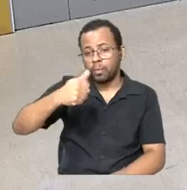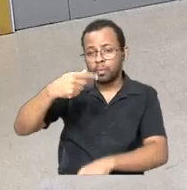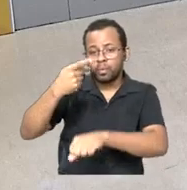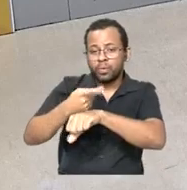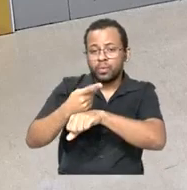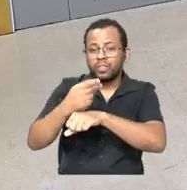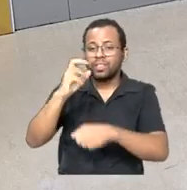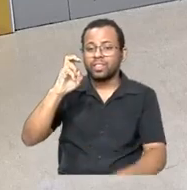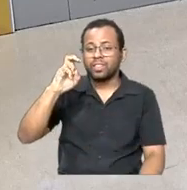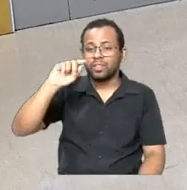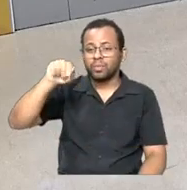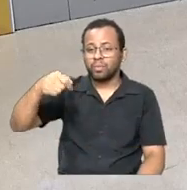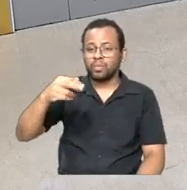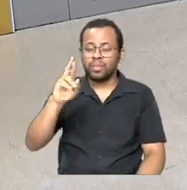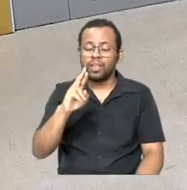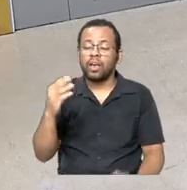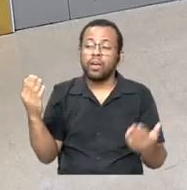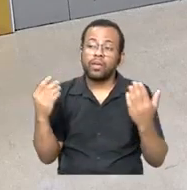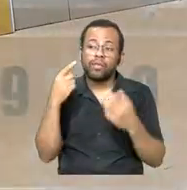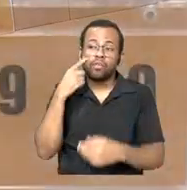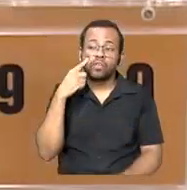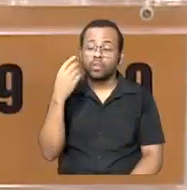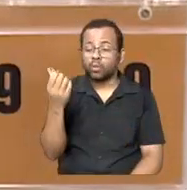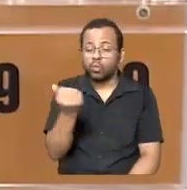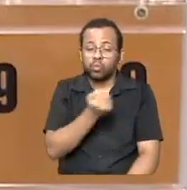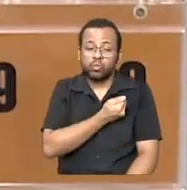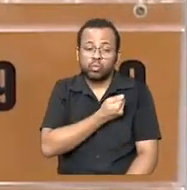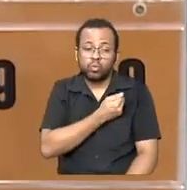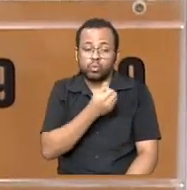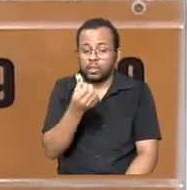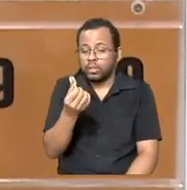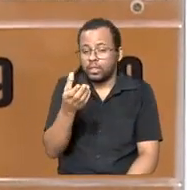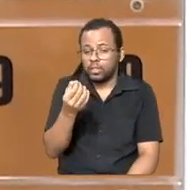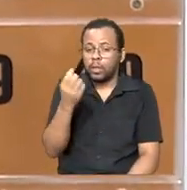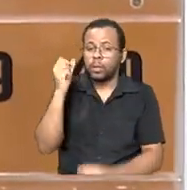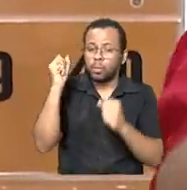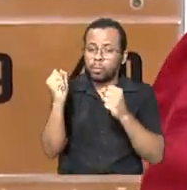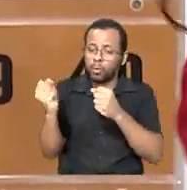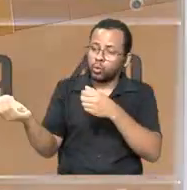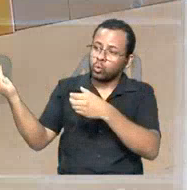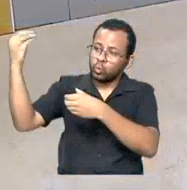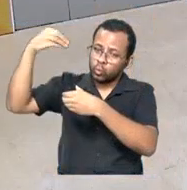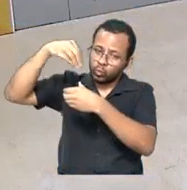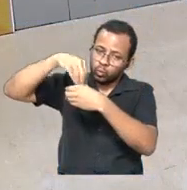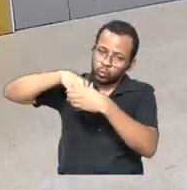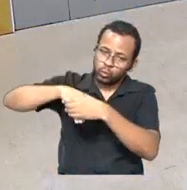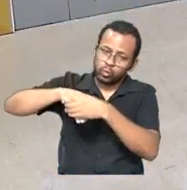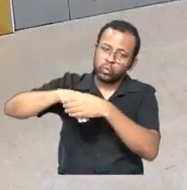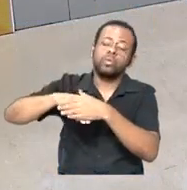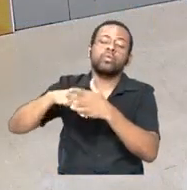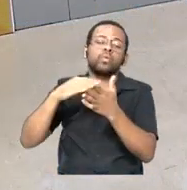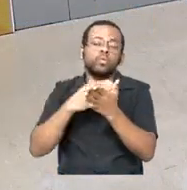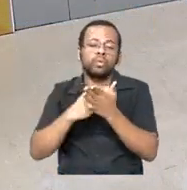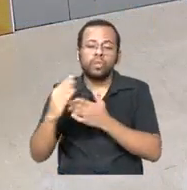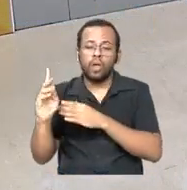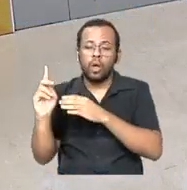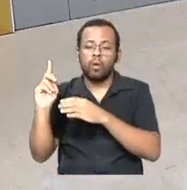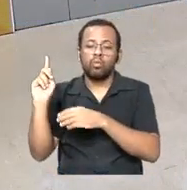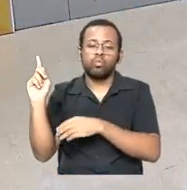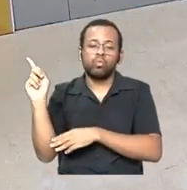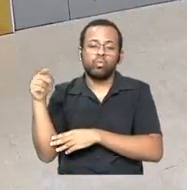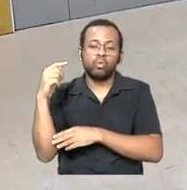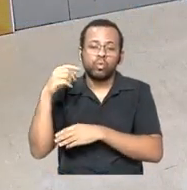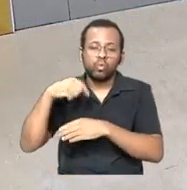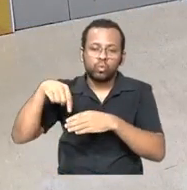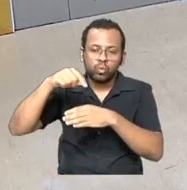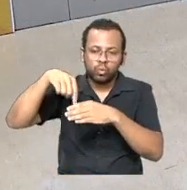de r$ 5.000 sai a bolinha 60 na mão da Valesca já pode colocar lá Valesca já pode fechar e ligar associadora a